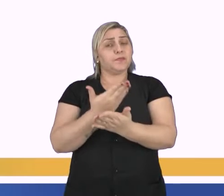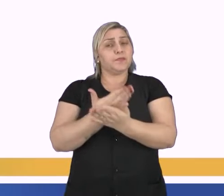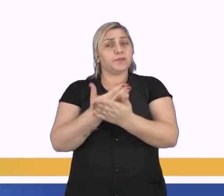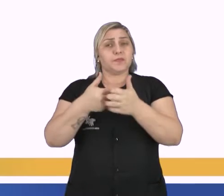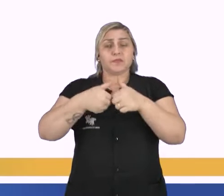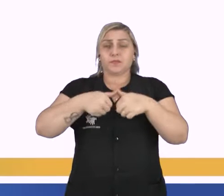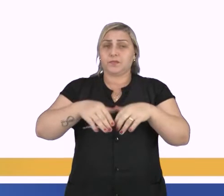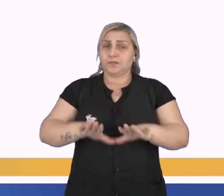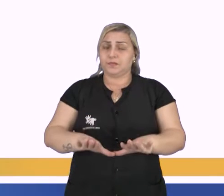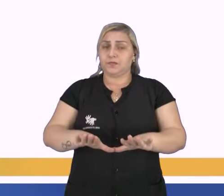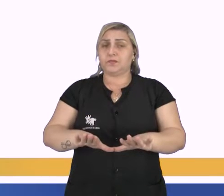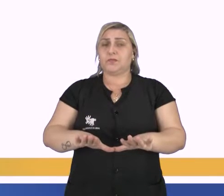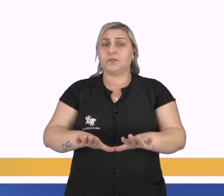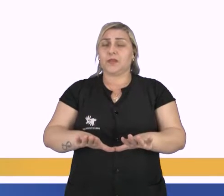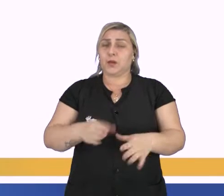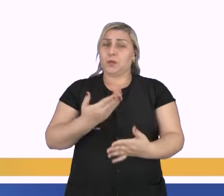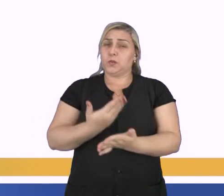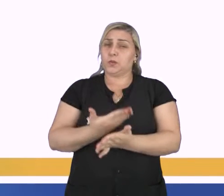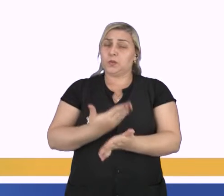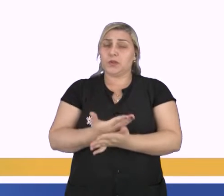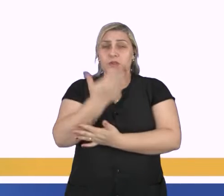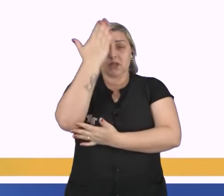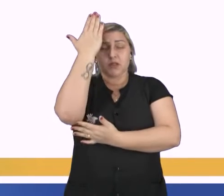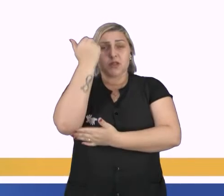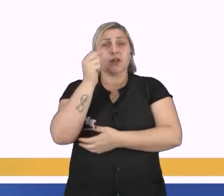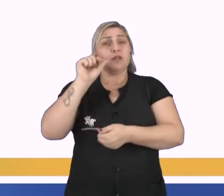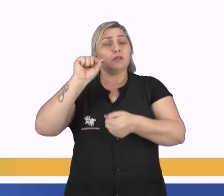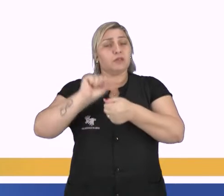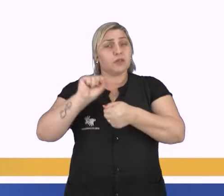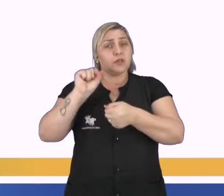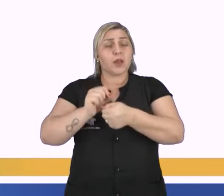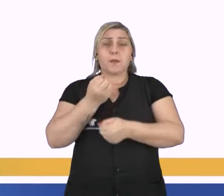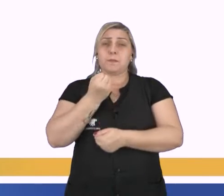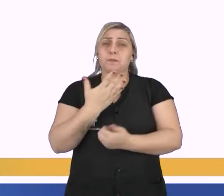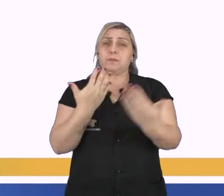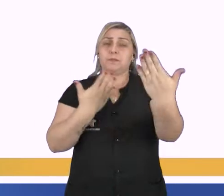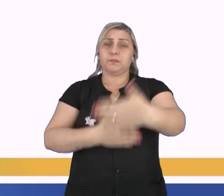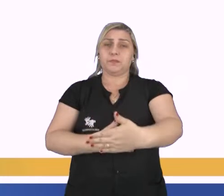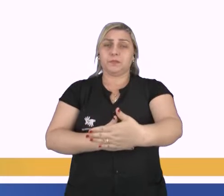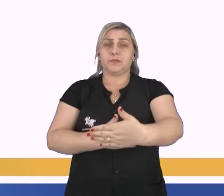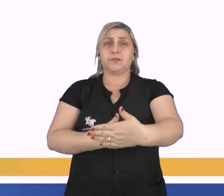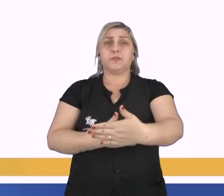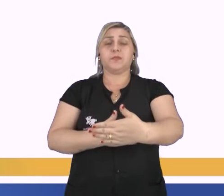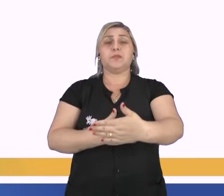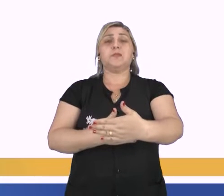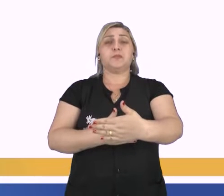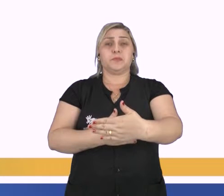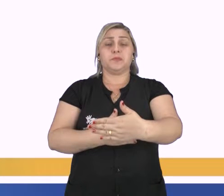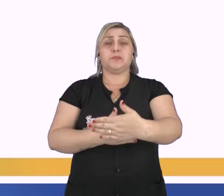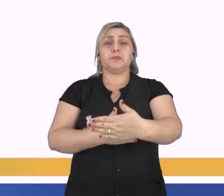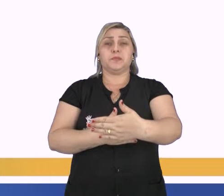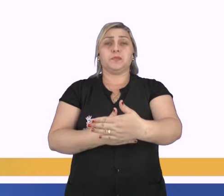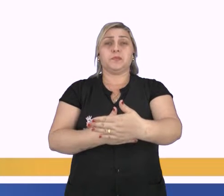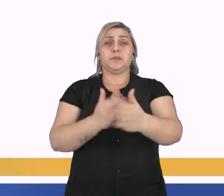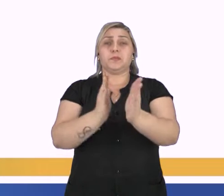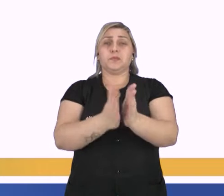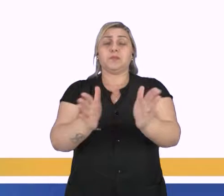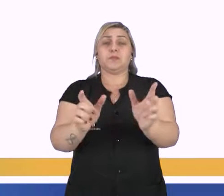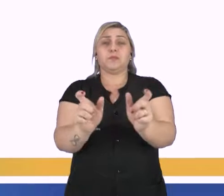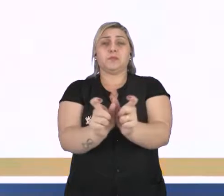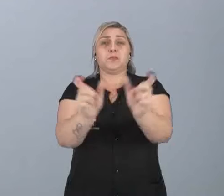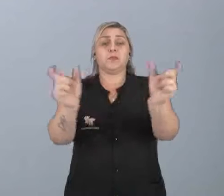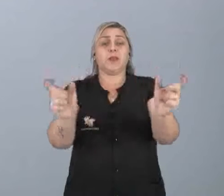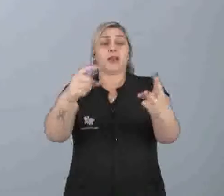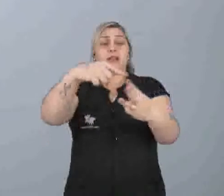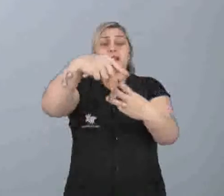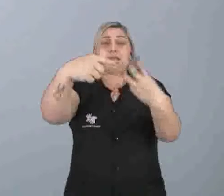Estou estudando bastante e sei que vou fazer uma boa prova. Aqui é um período composto. Nós temos a presença de